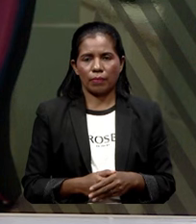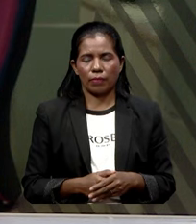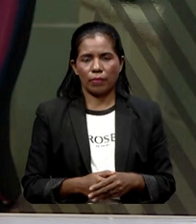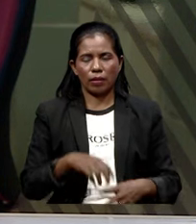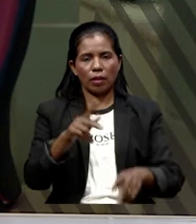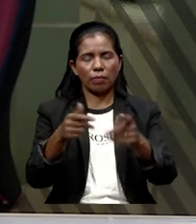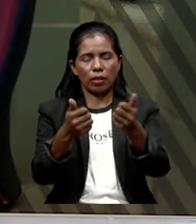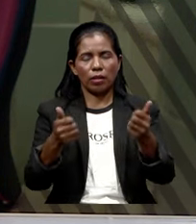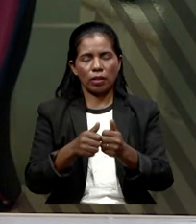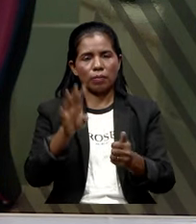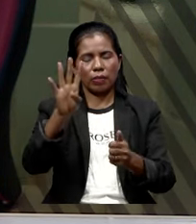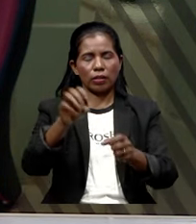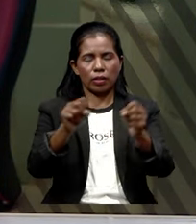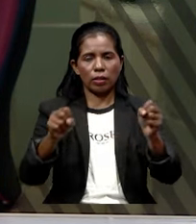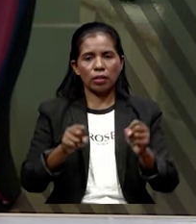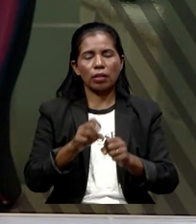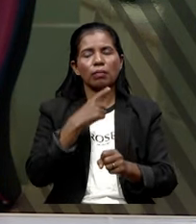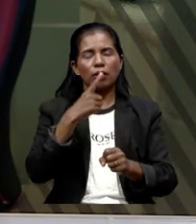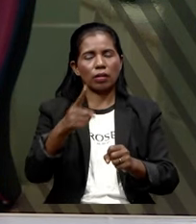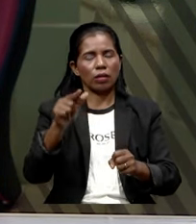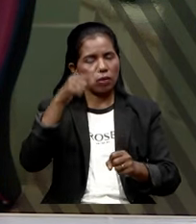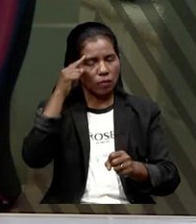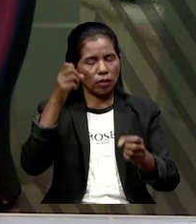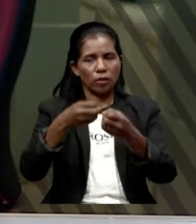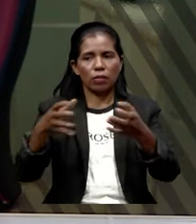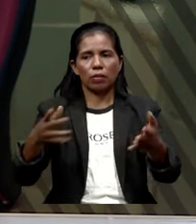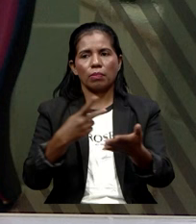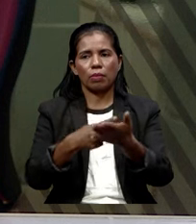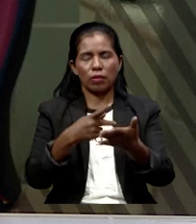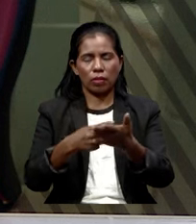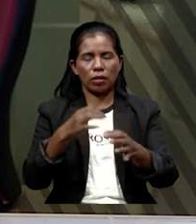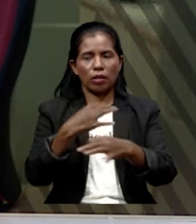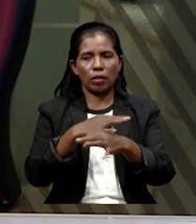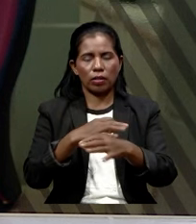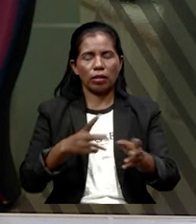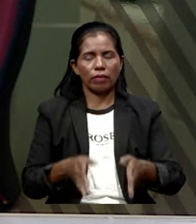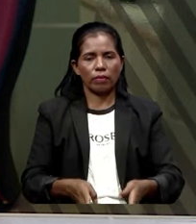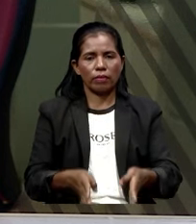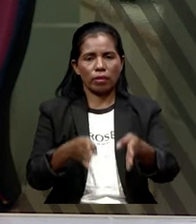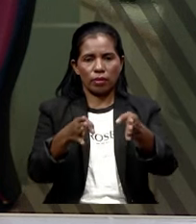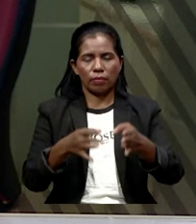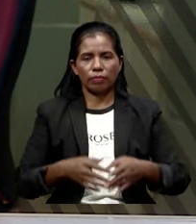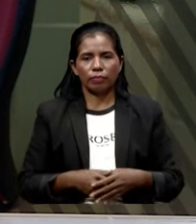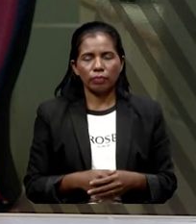Comunidade Aldeia 4 de Setembro lamenta Teves, tamo governo abandona projeto Construção Valeta.